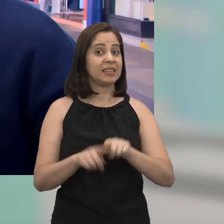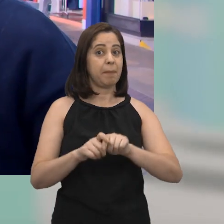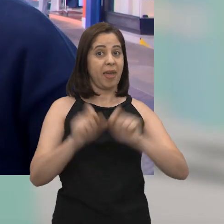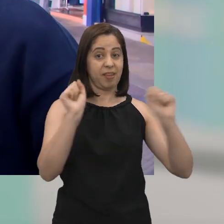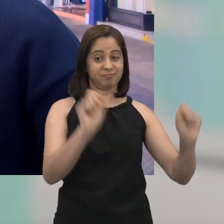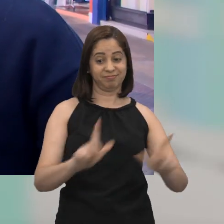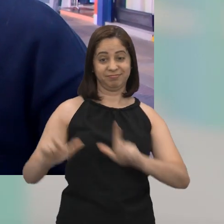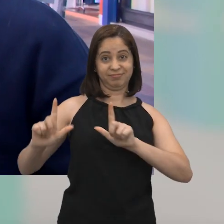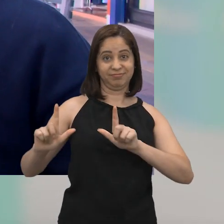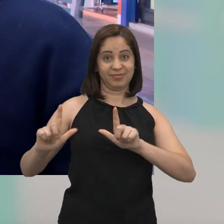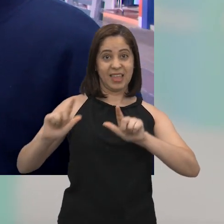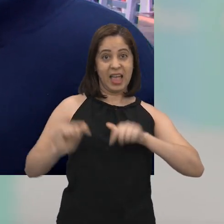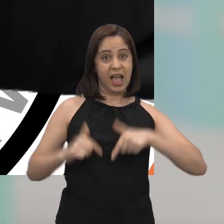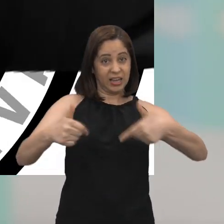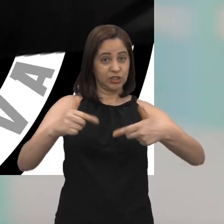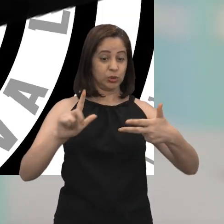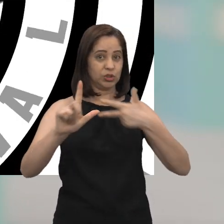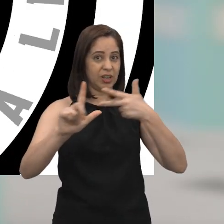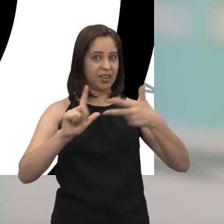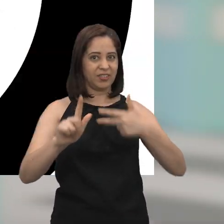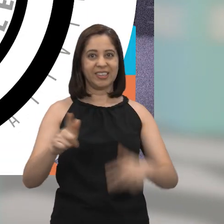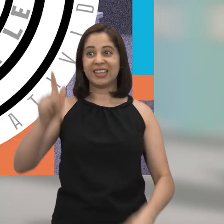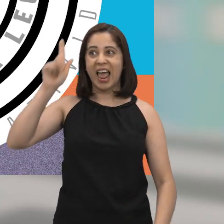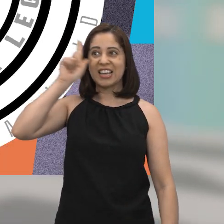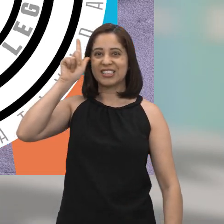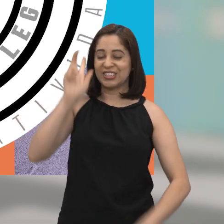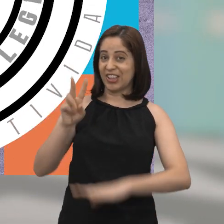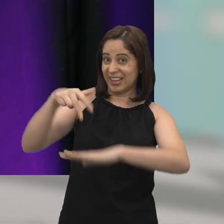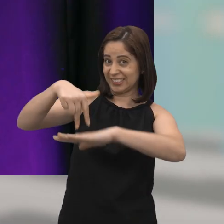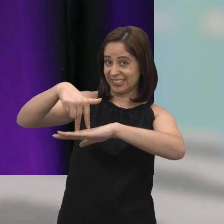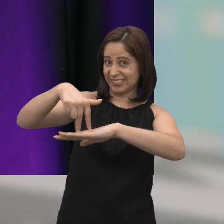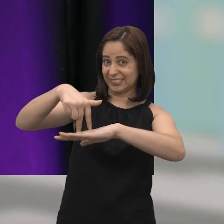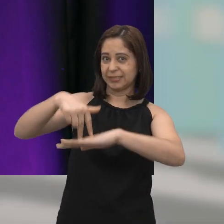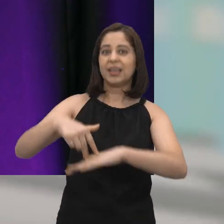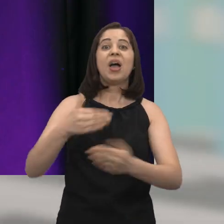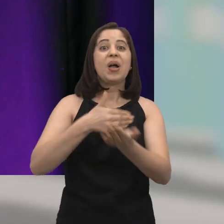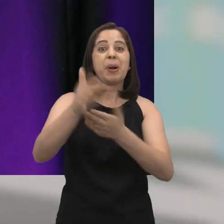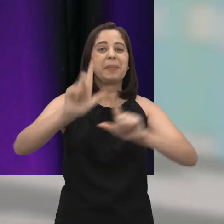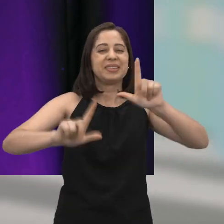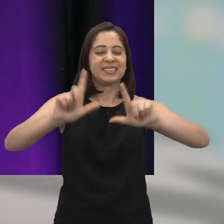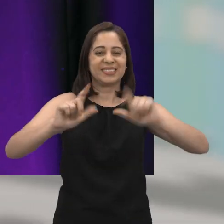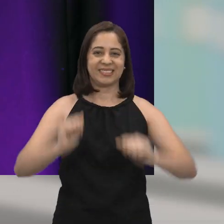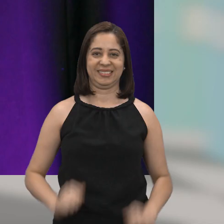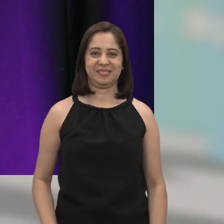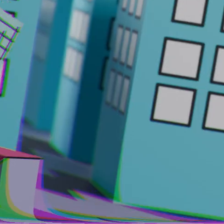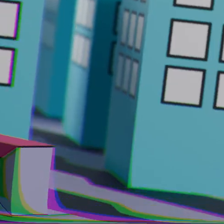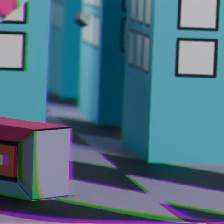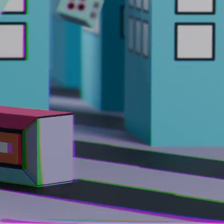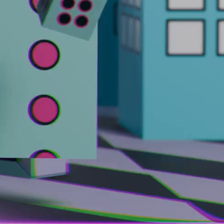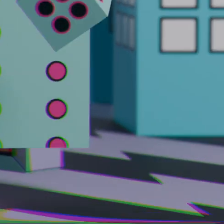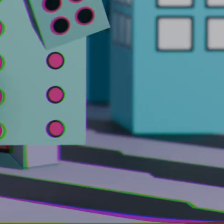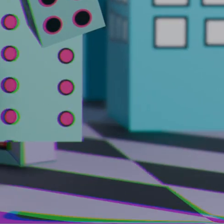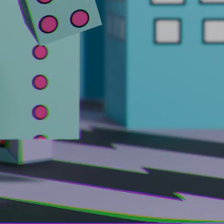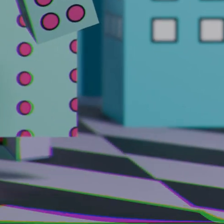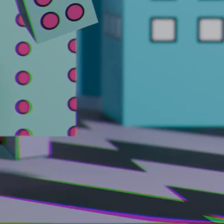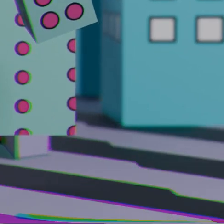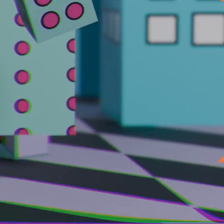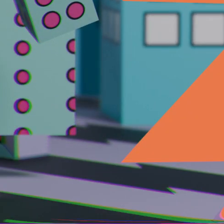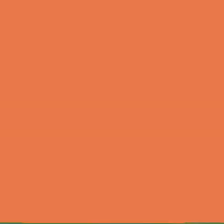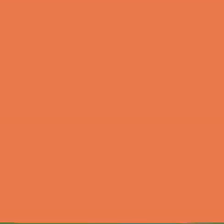Ligado. Além disso, tem o quadro Atividade Legislativa, dessa vez com a Gisele Lopes. O Tá Ligado tá no